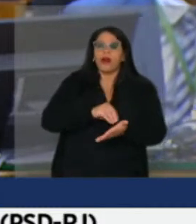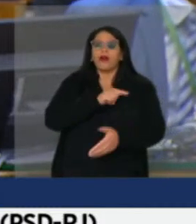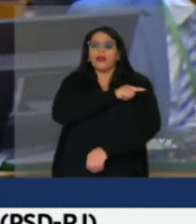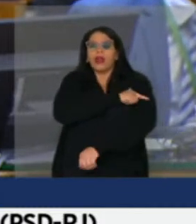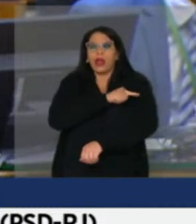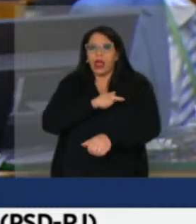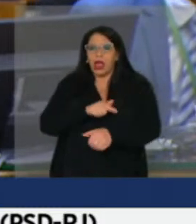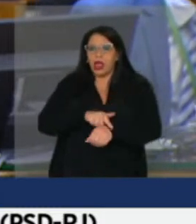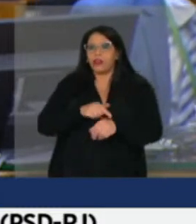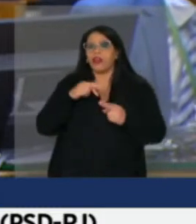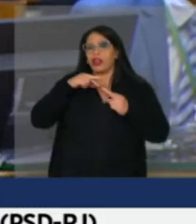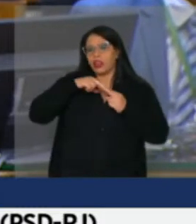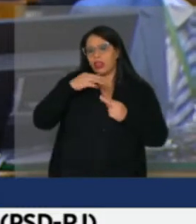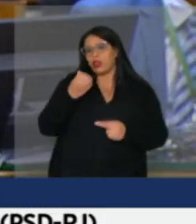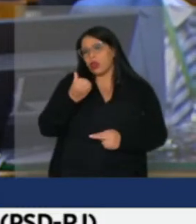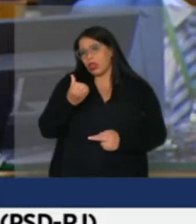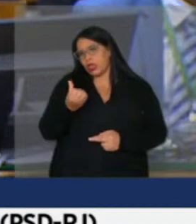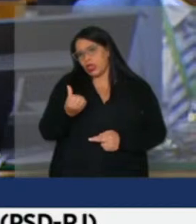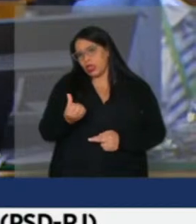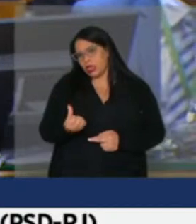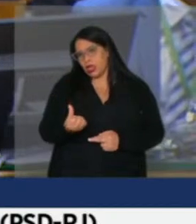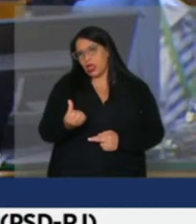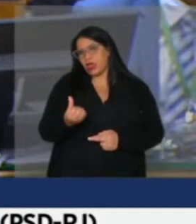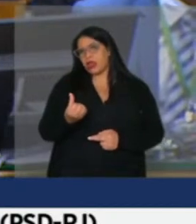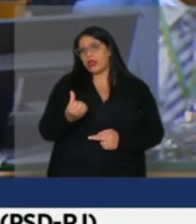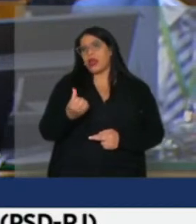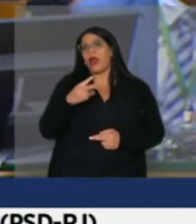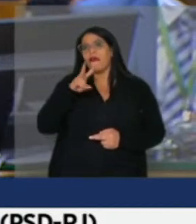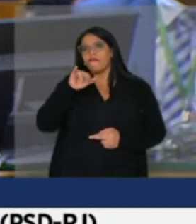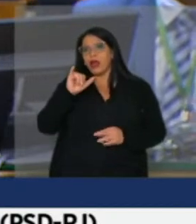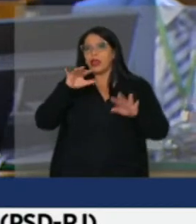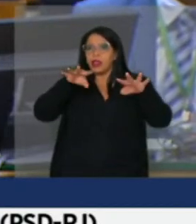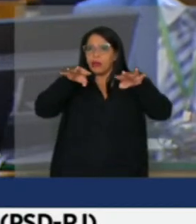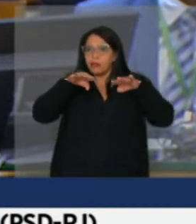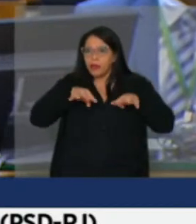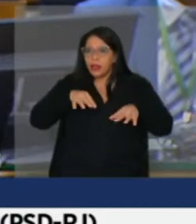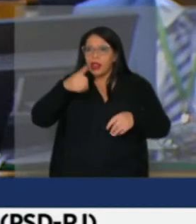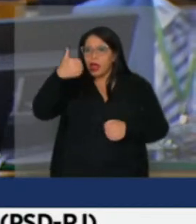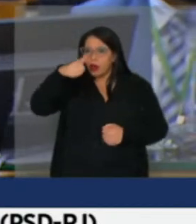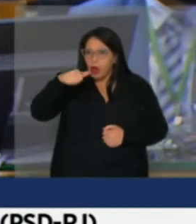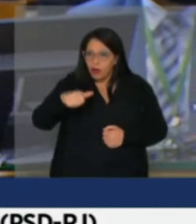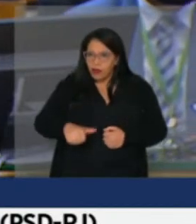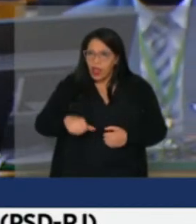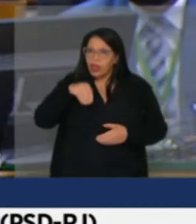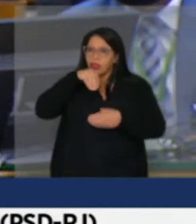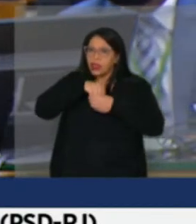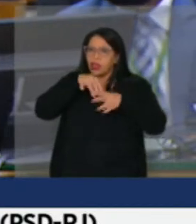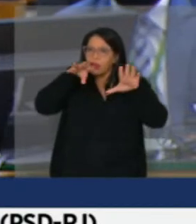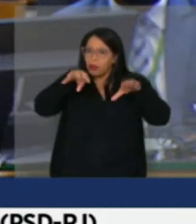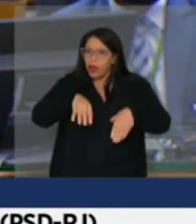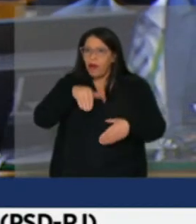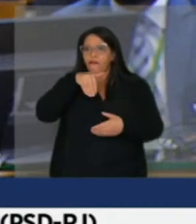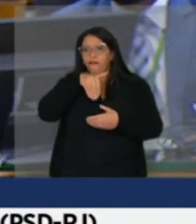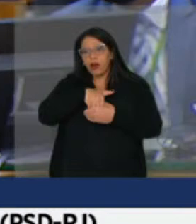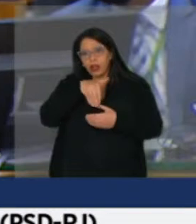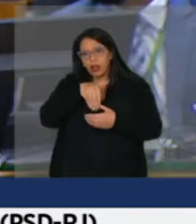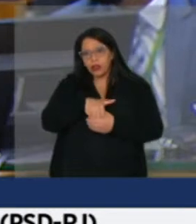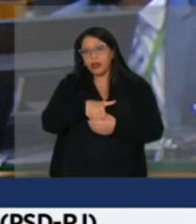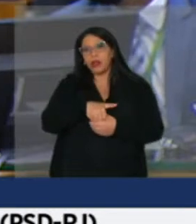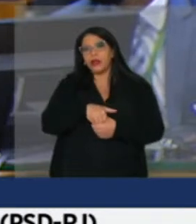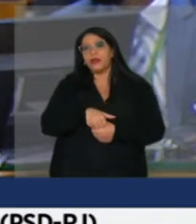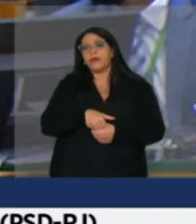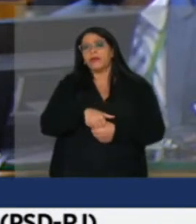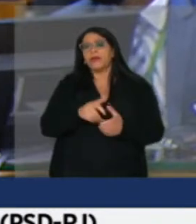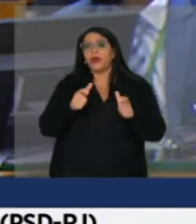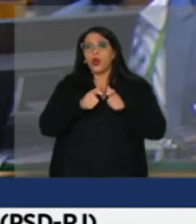6 a 8 do artigo 5º deste Código, será apreciado em plenário na Câmara dos Deputados em votação ostensiva e por